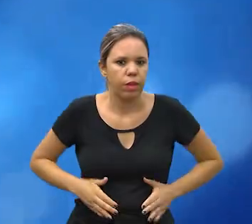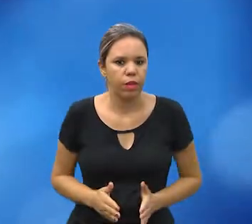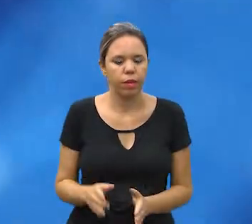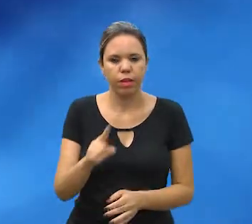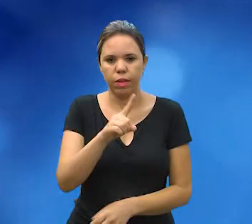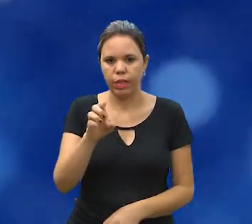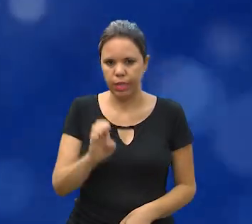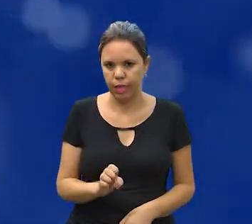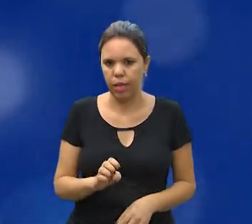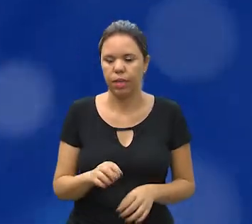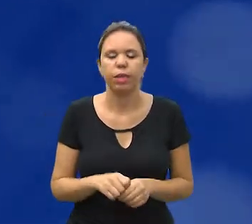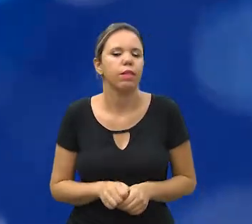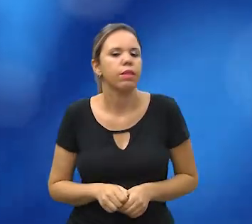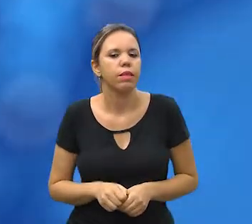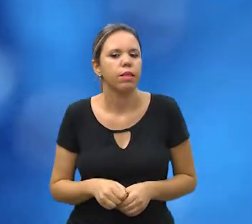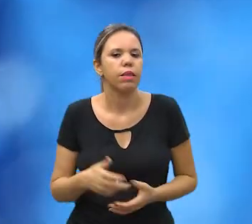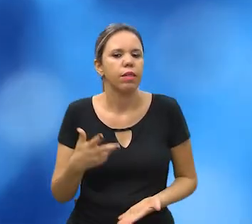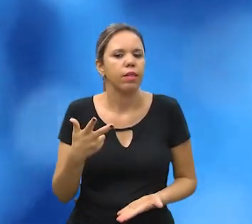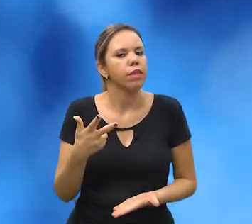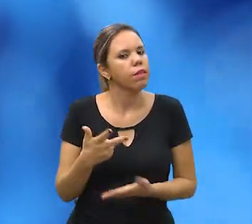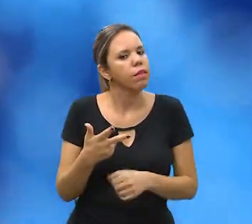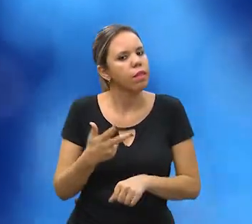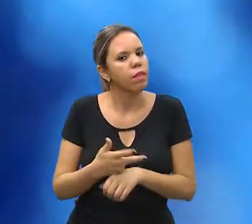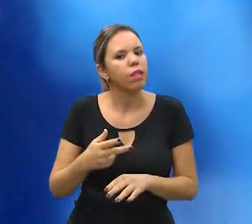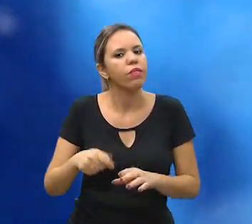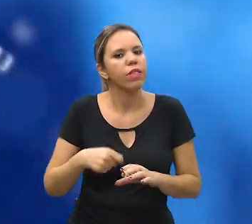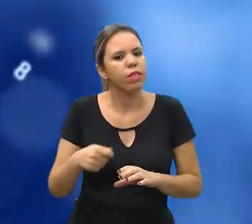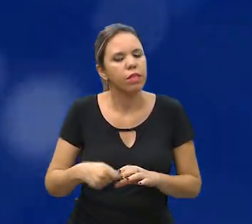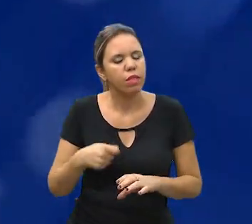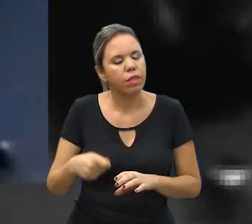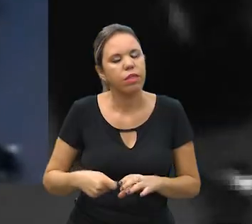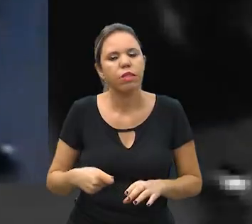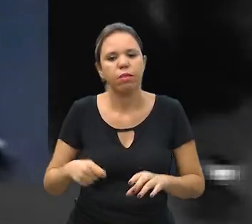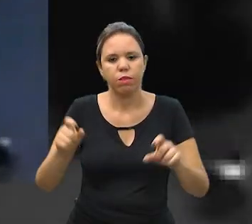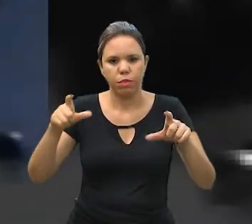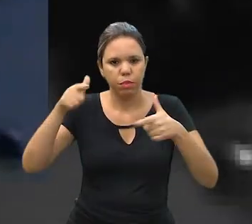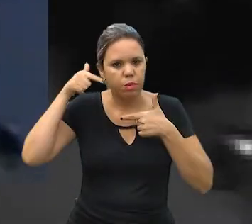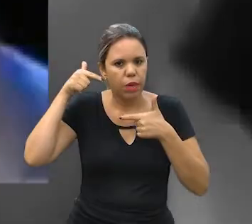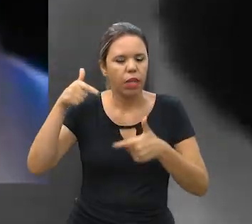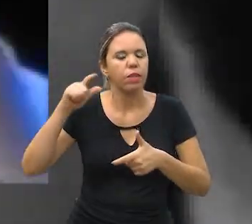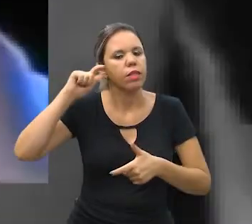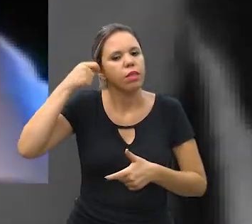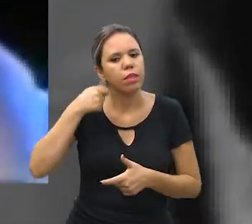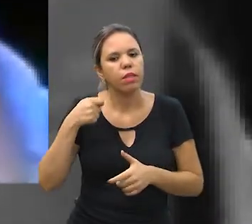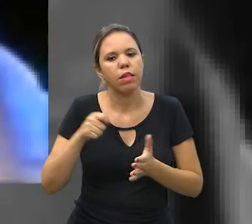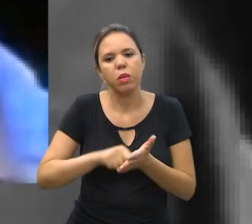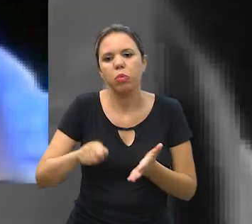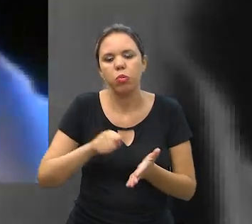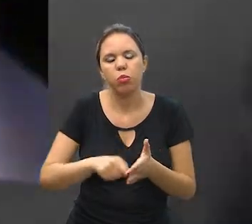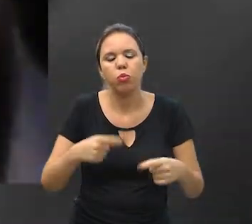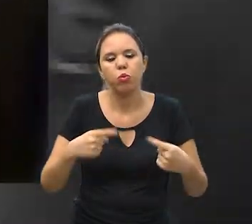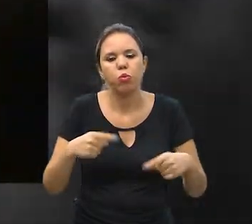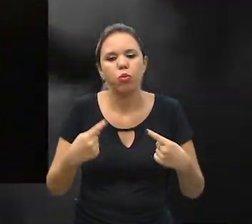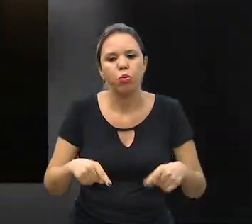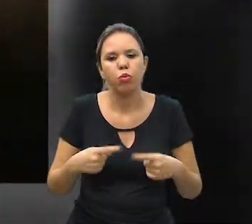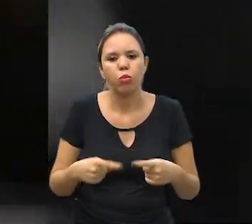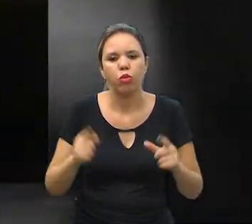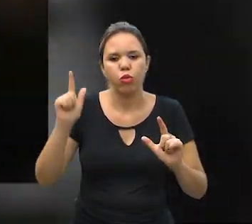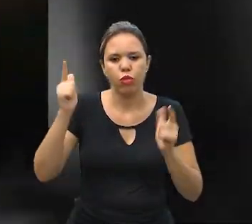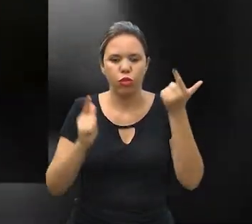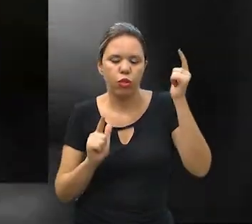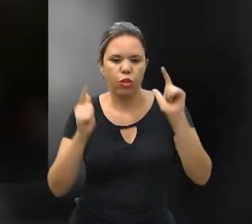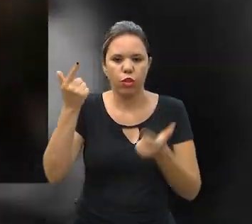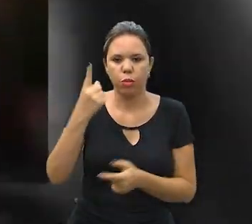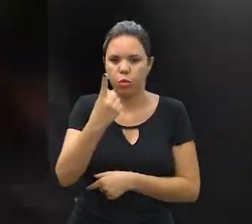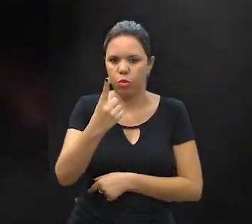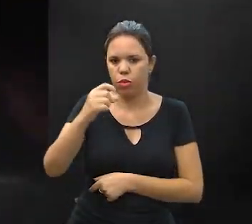compositor Zequete, com a gravação do clássico Máscara Negra. Essa música foi composta pelo Zequete para o